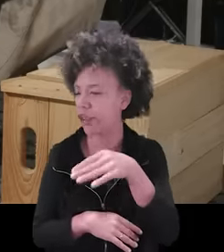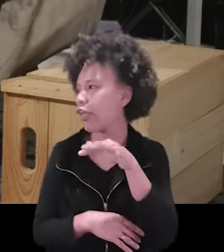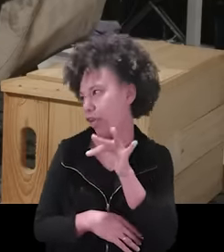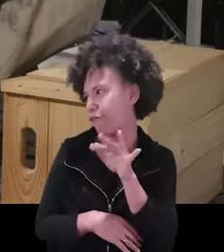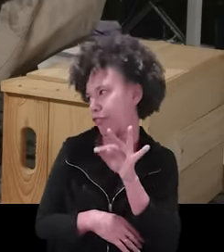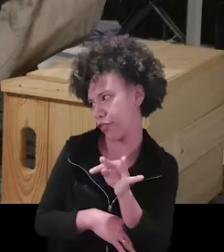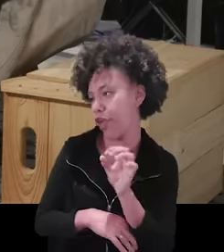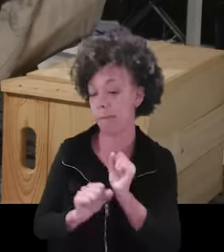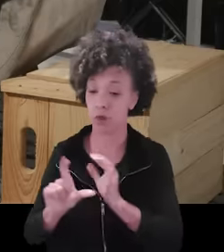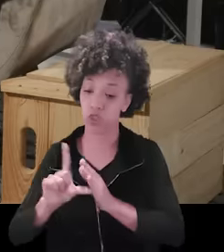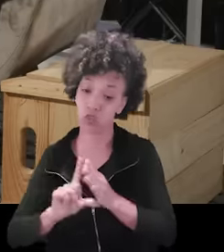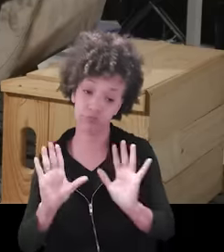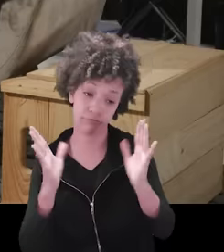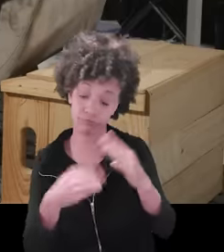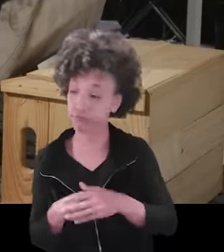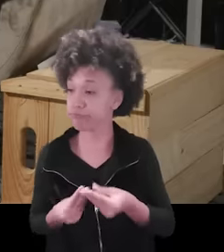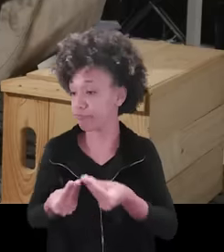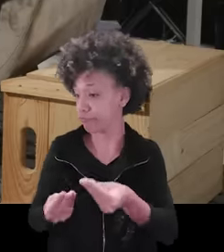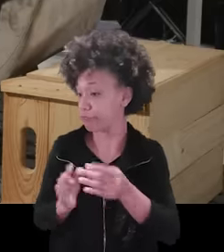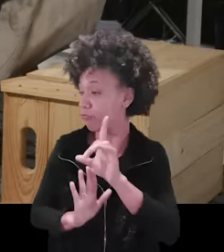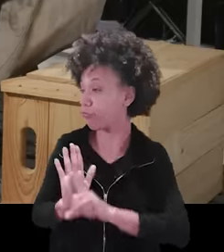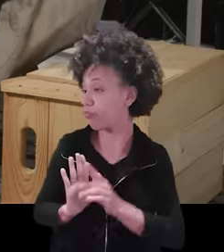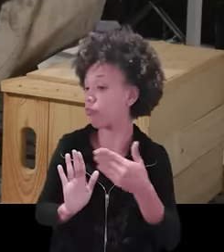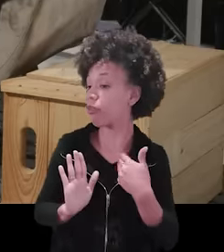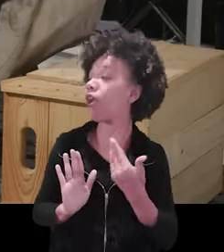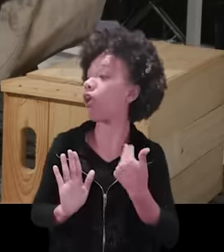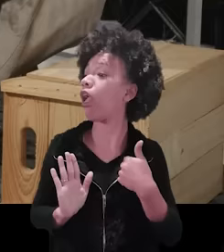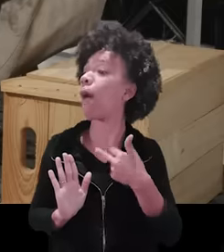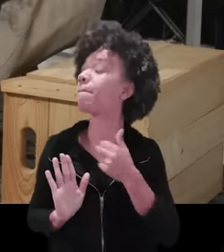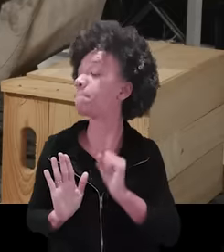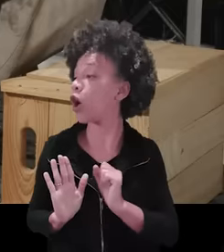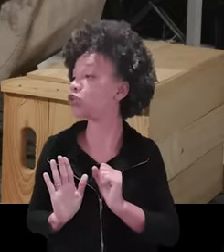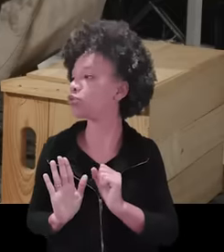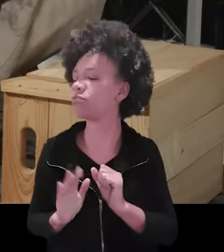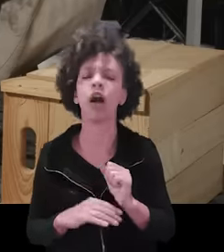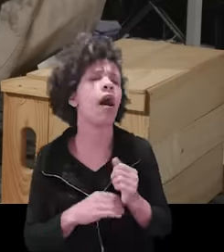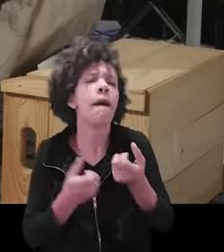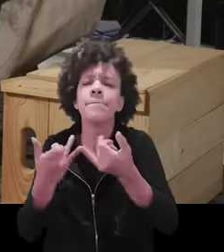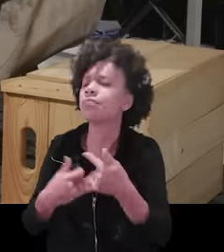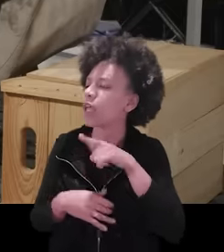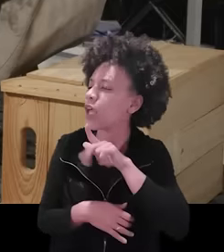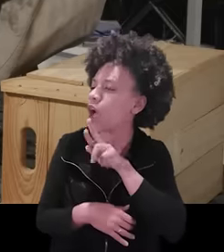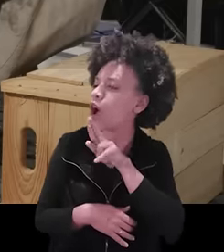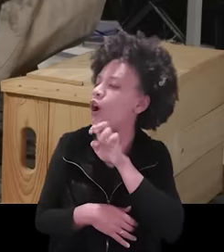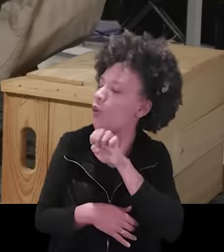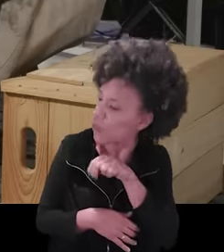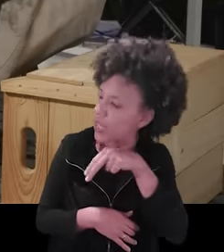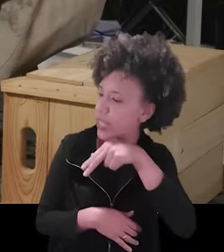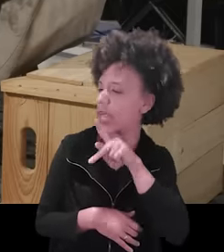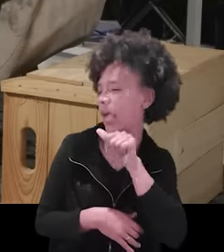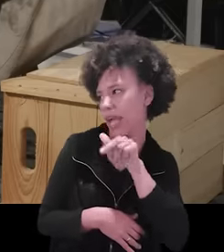terceiro FT eu posso entrar nessas festas e você não é tanto social exato comigo o que que é o Green Card Green Card é diferente de um